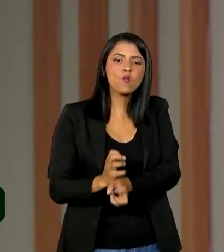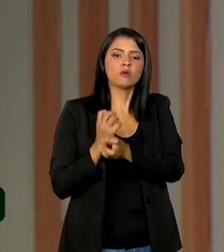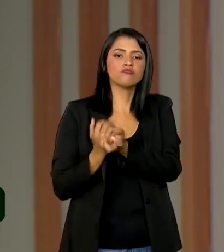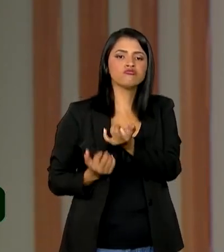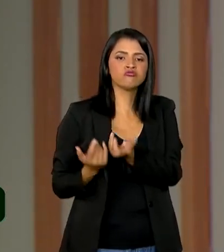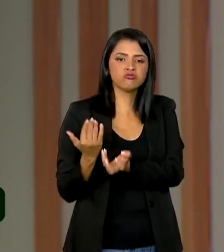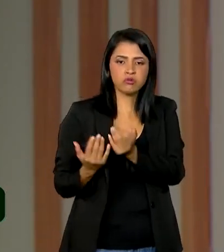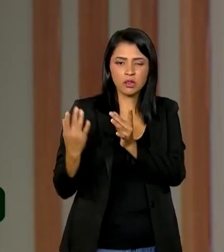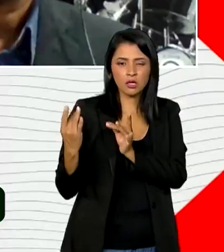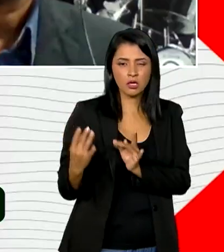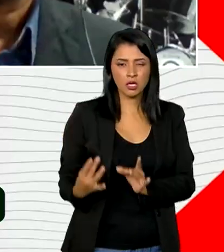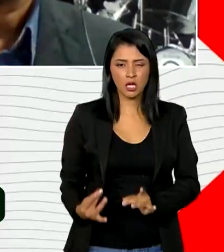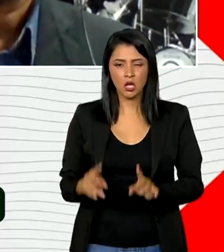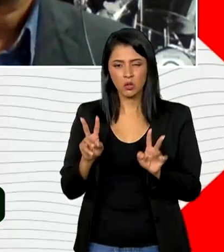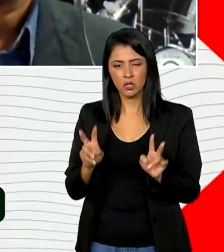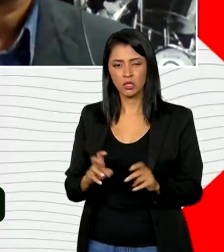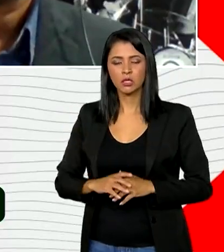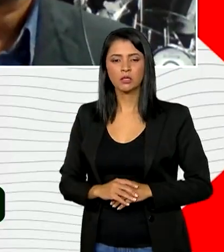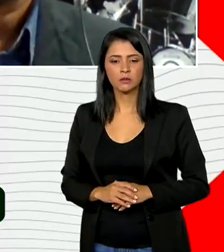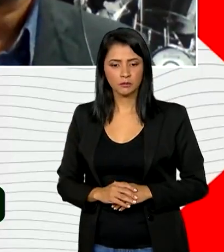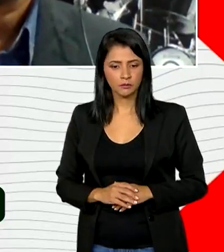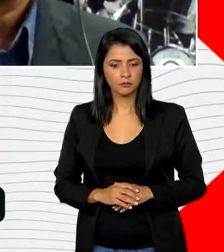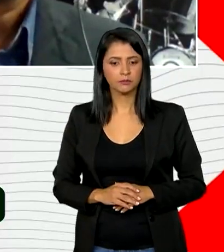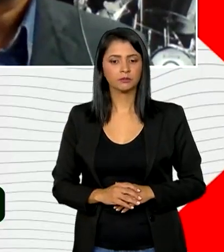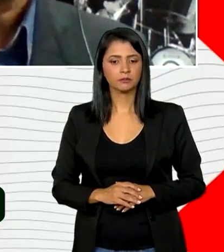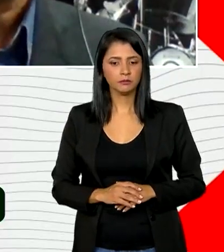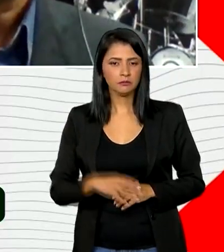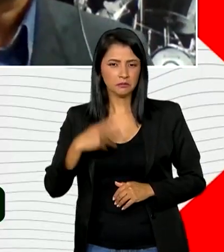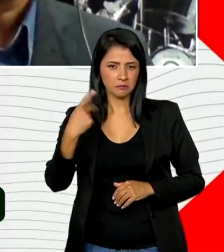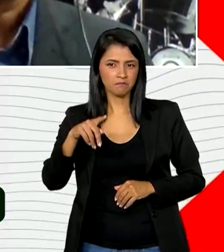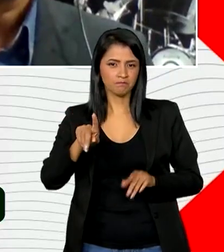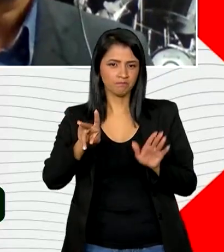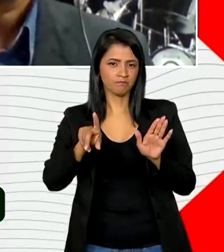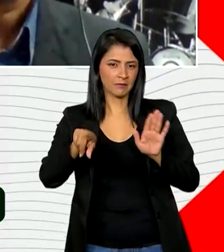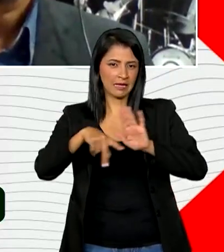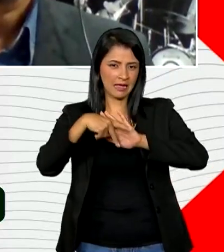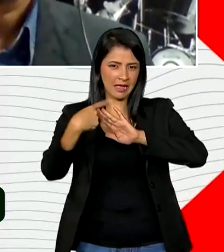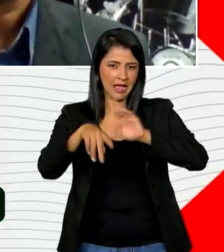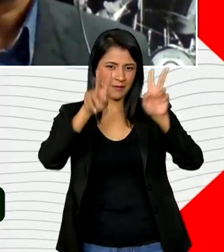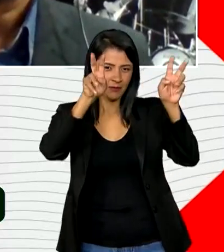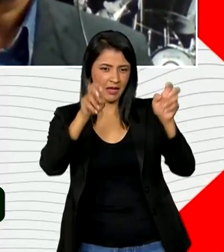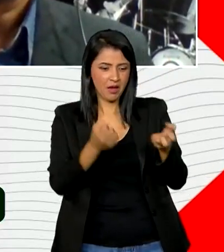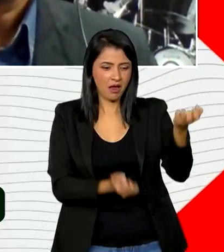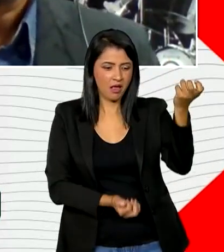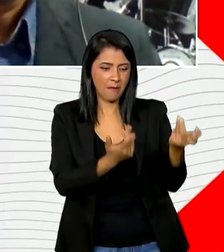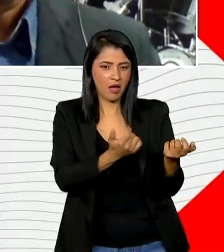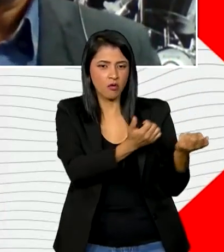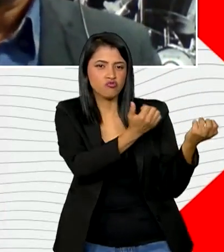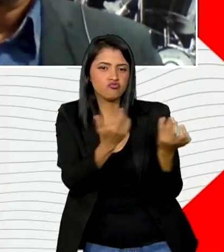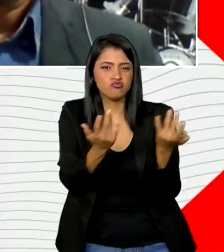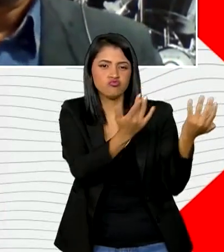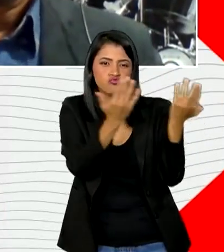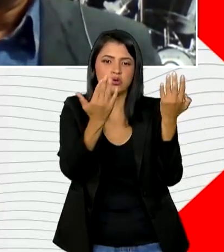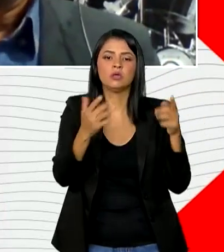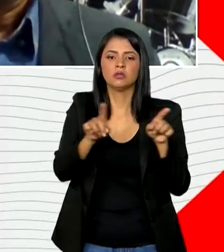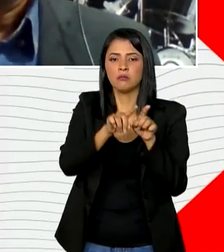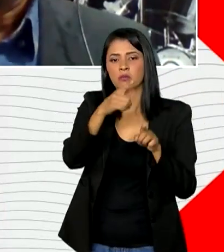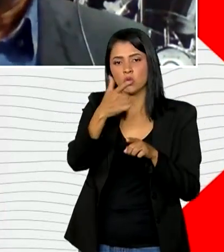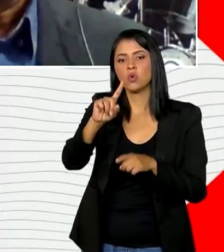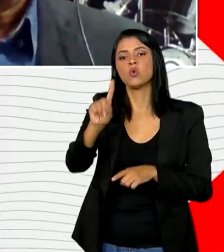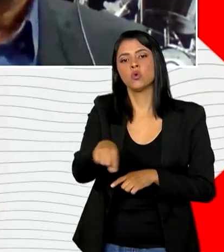a gasolina, com queda de 0,66%, e o etanol, que teve diminuição de